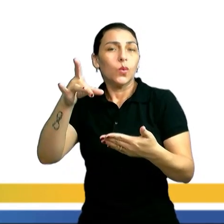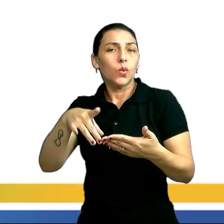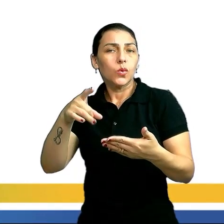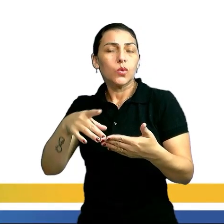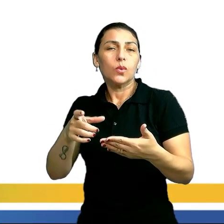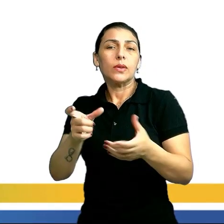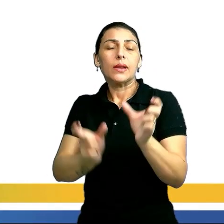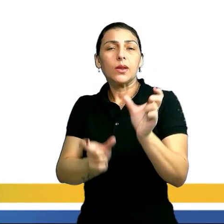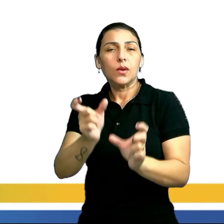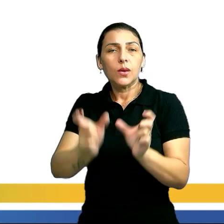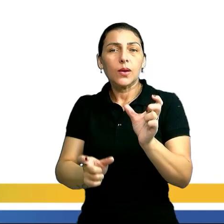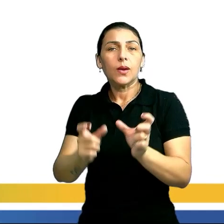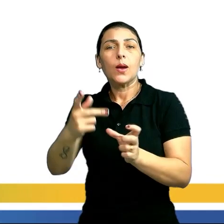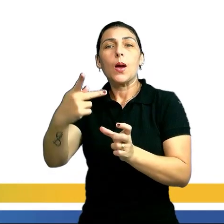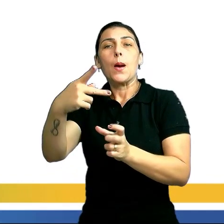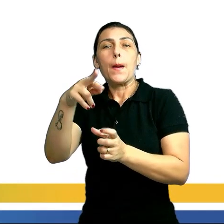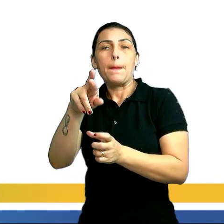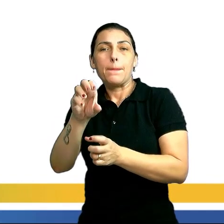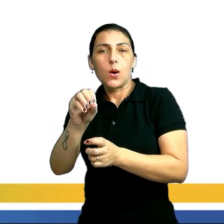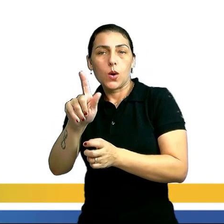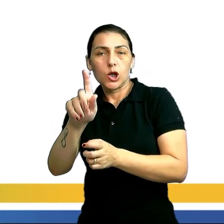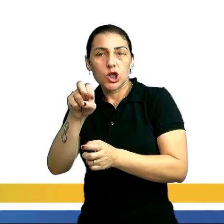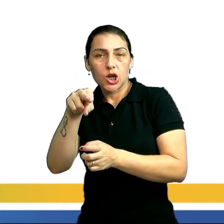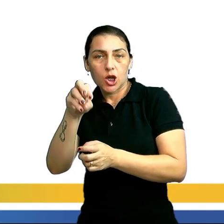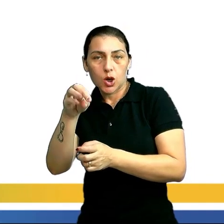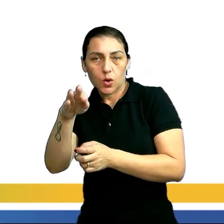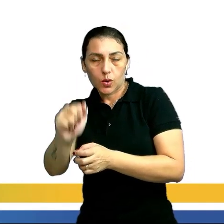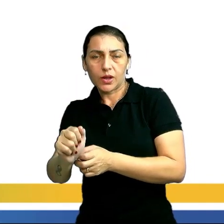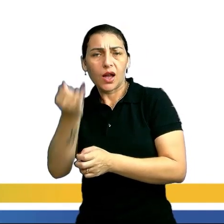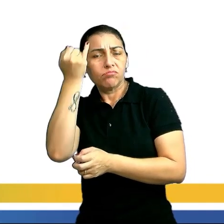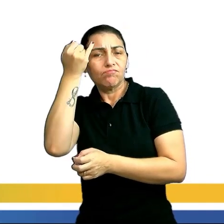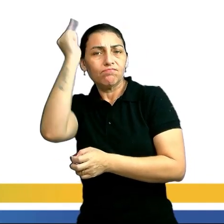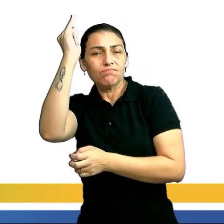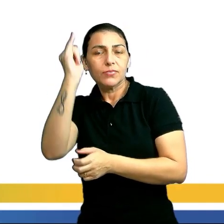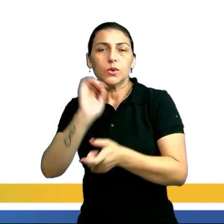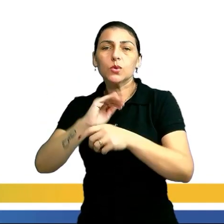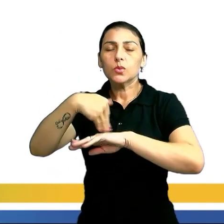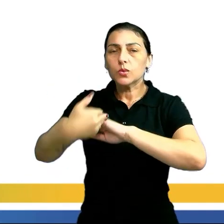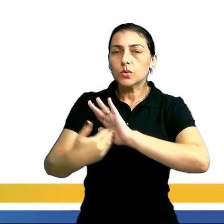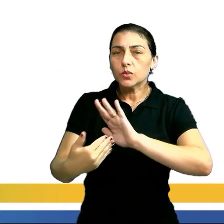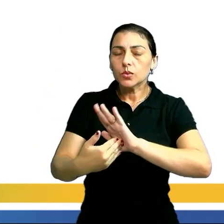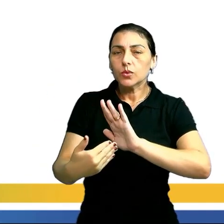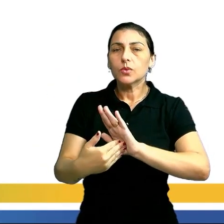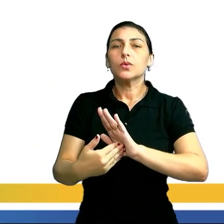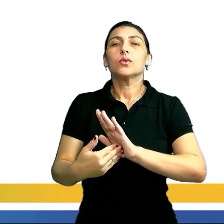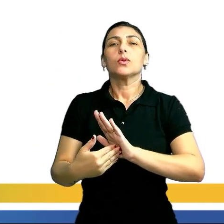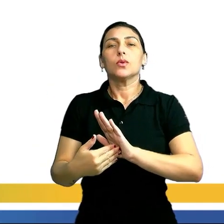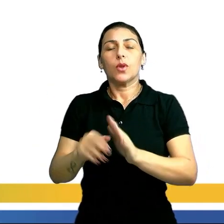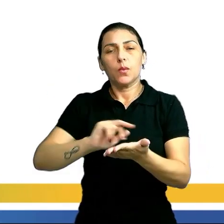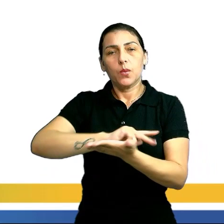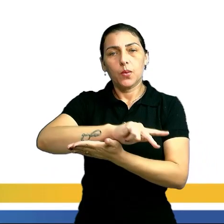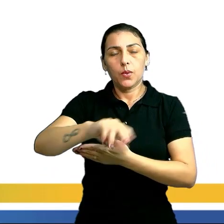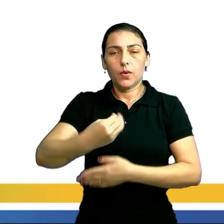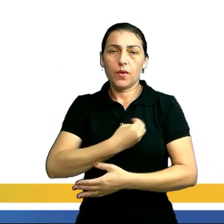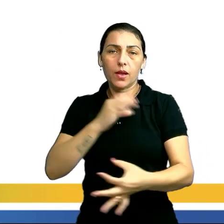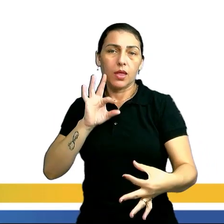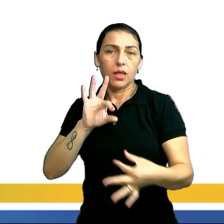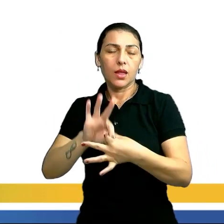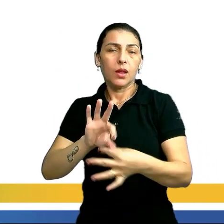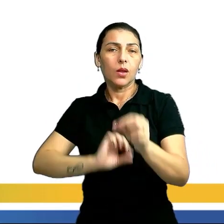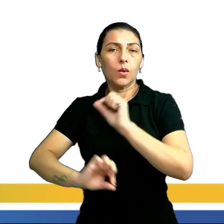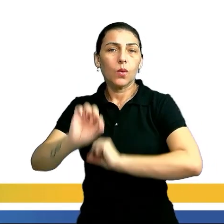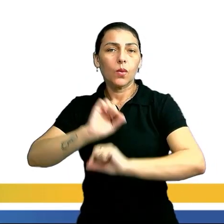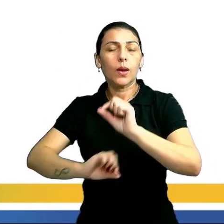ancestral comum denominado progenota. Bom, a ideia de toda a diversidade da vida está ligada